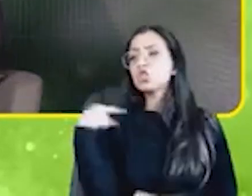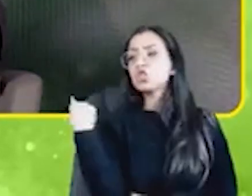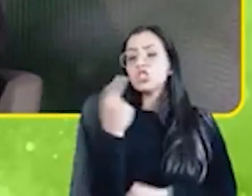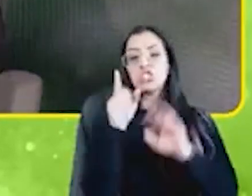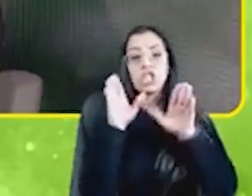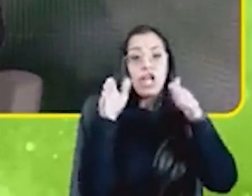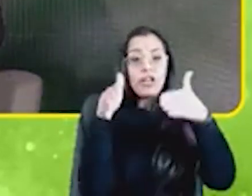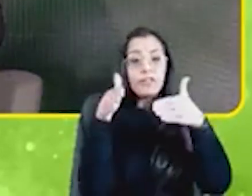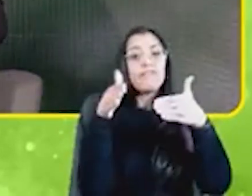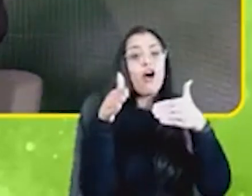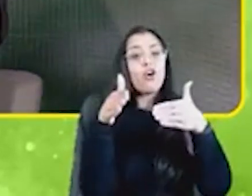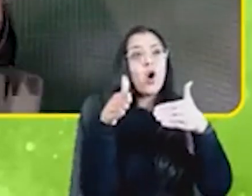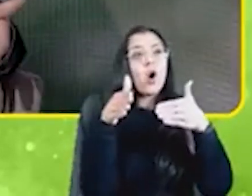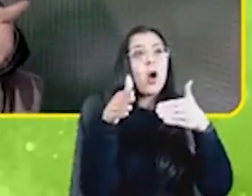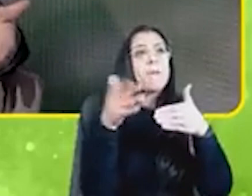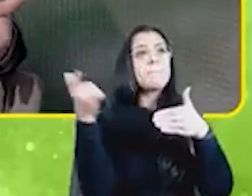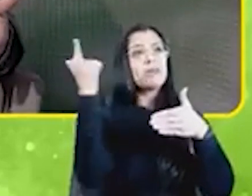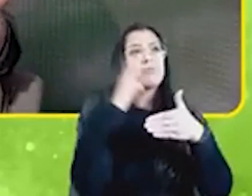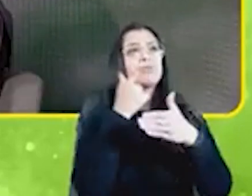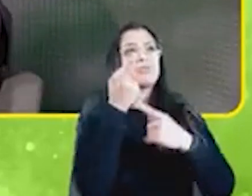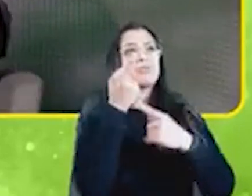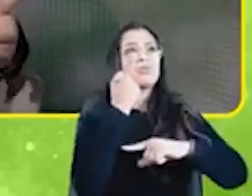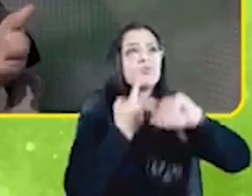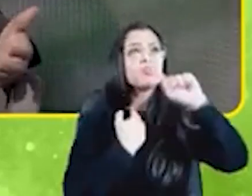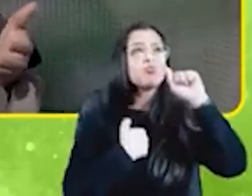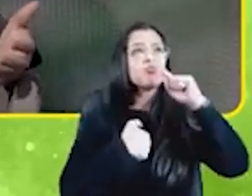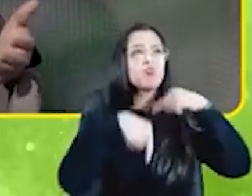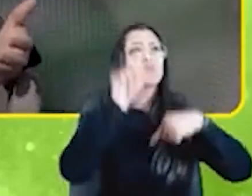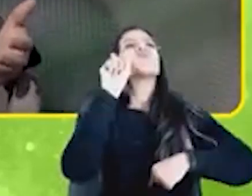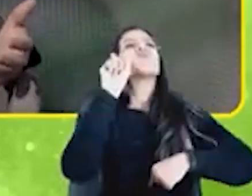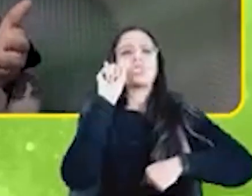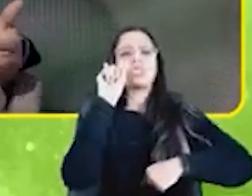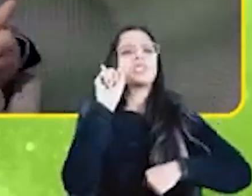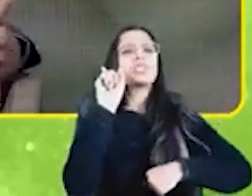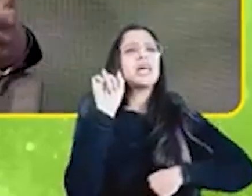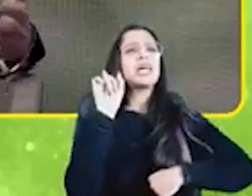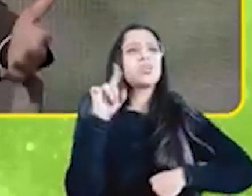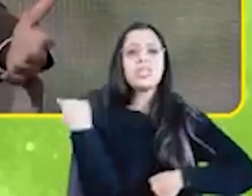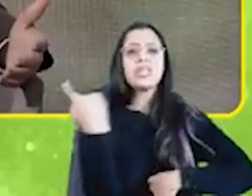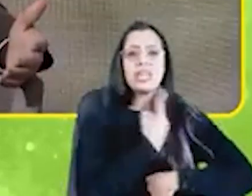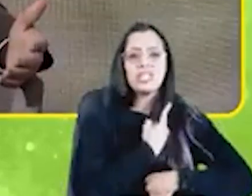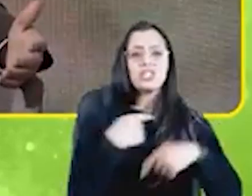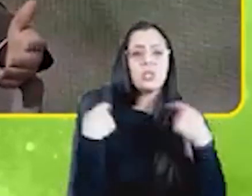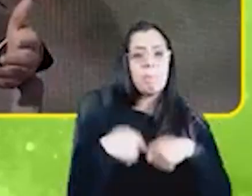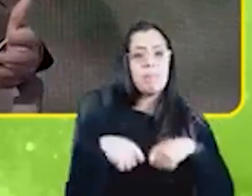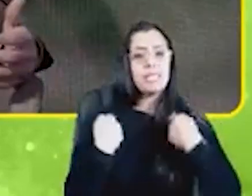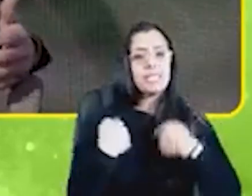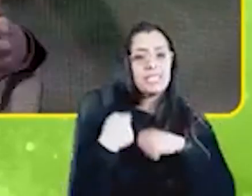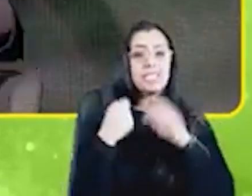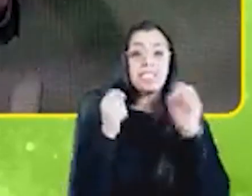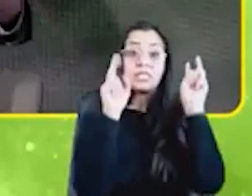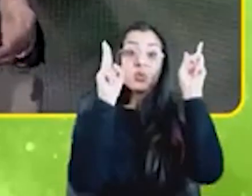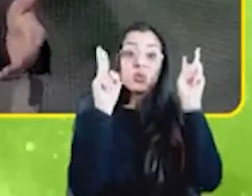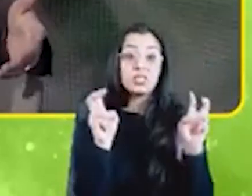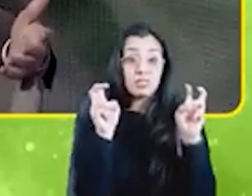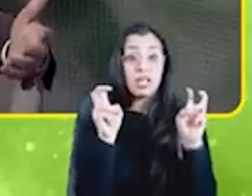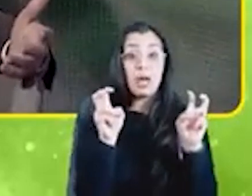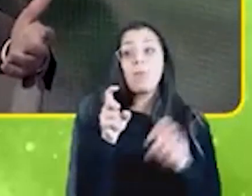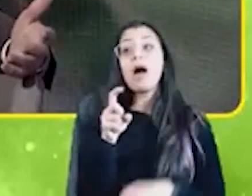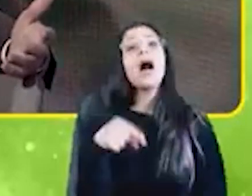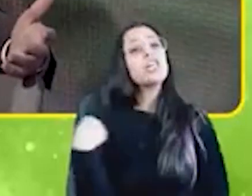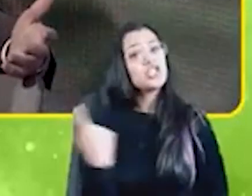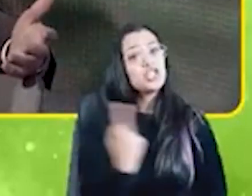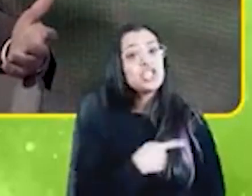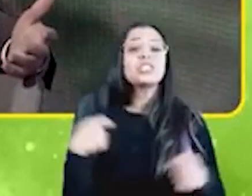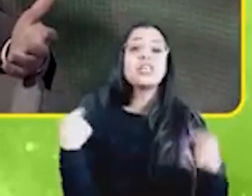copa esteja um grande sucesso que os temas avancem que eles precisam Esse é o mundo precisa que os temas avance em O Brasil precisa que os